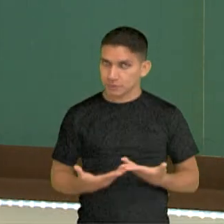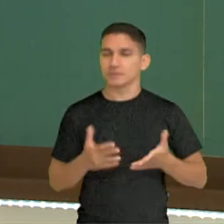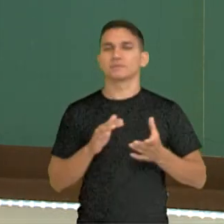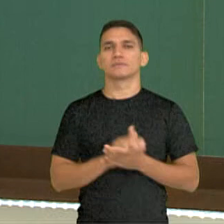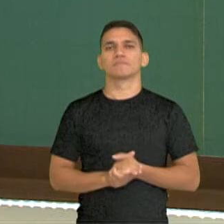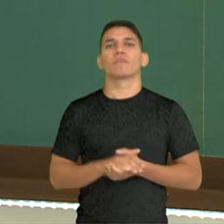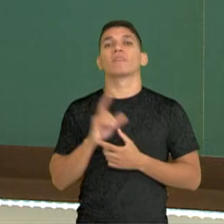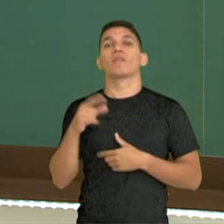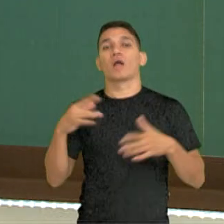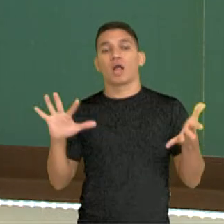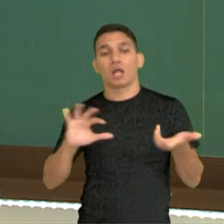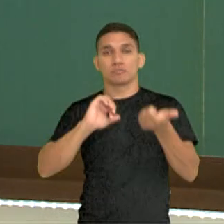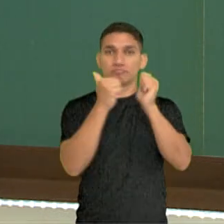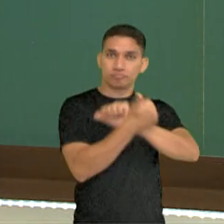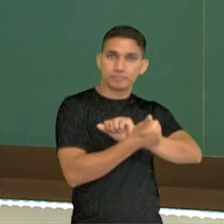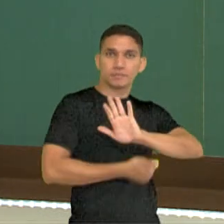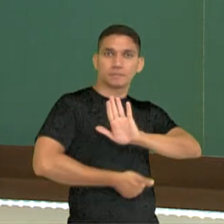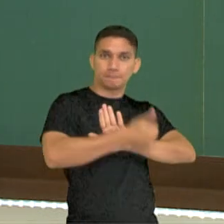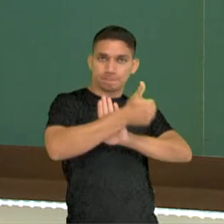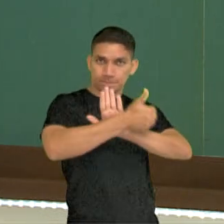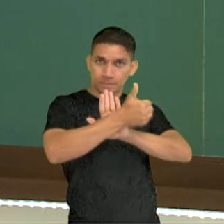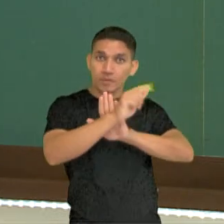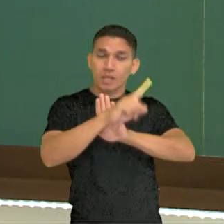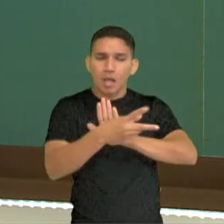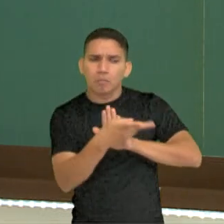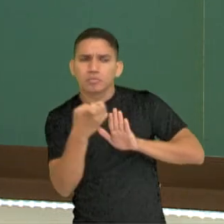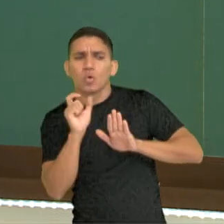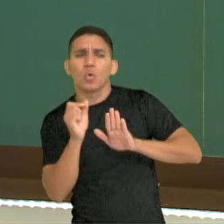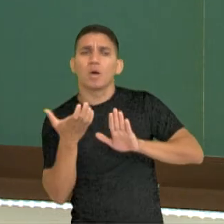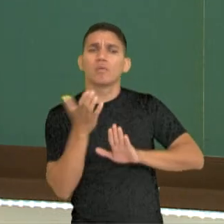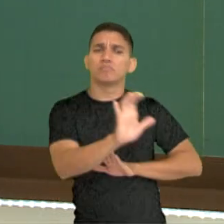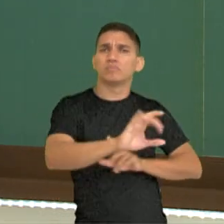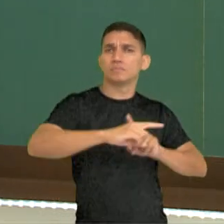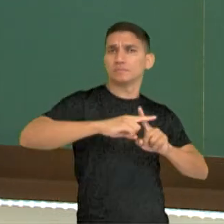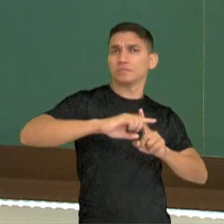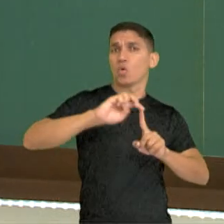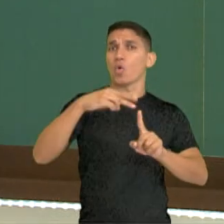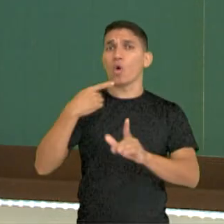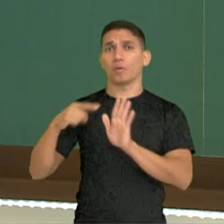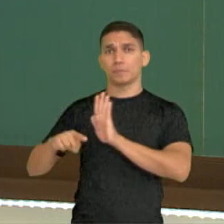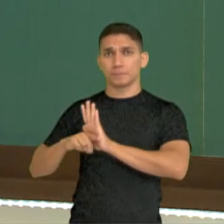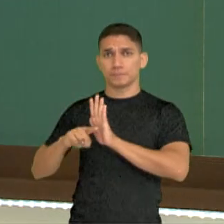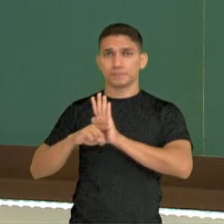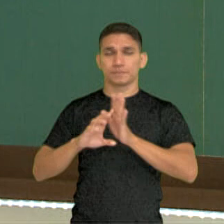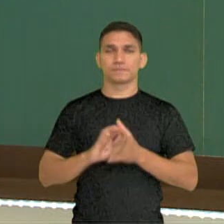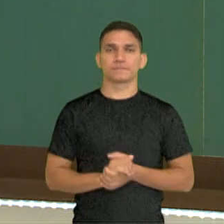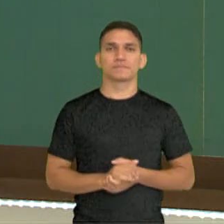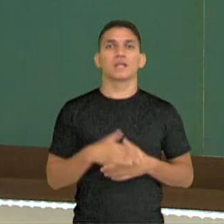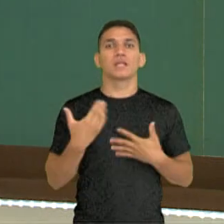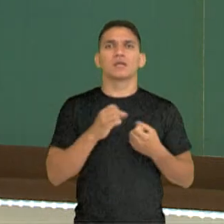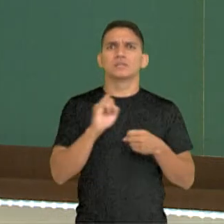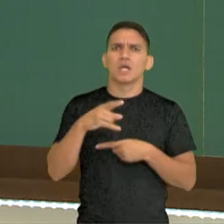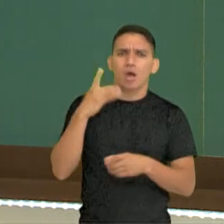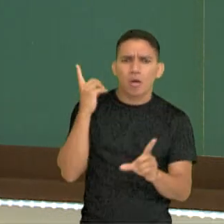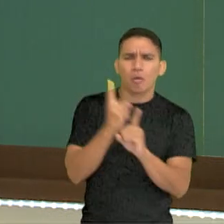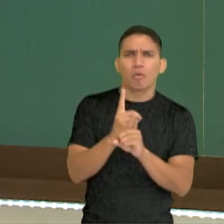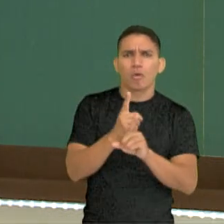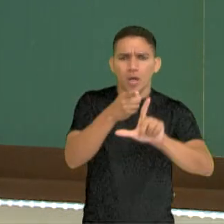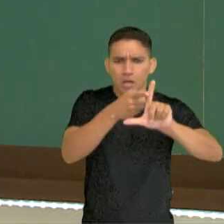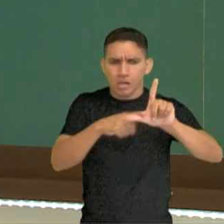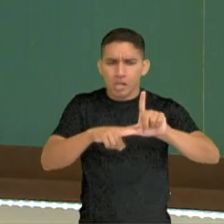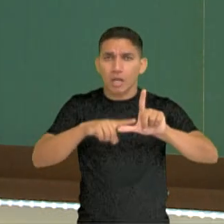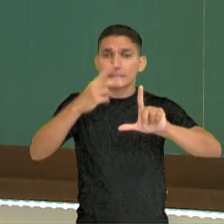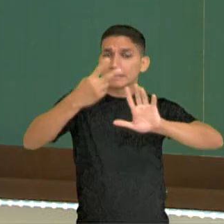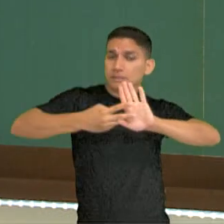nós fazemos essa redução ao primeiro quadrante e olhamos o sinal das relações nesses quadrantes. Então, se eu tiver um ângulo que está no